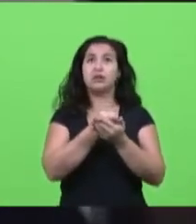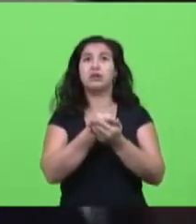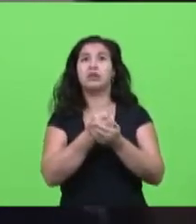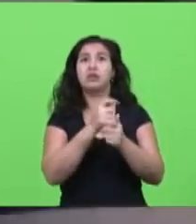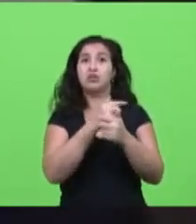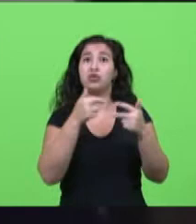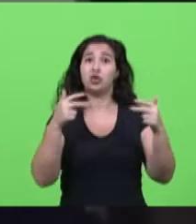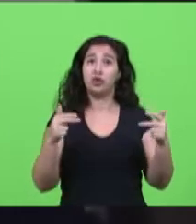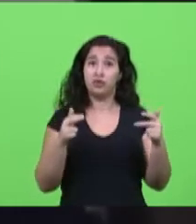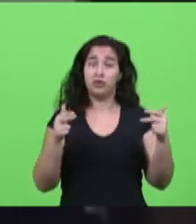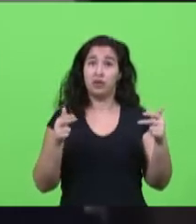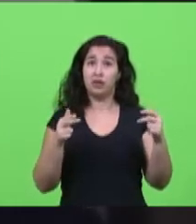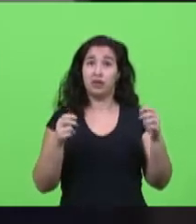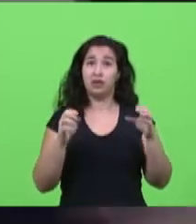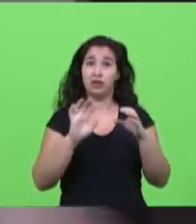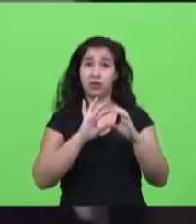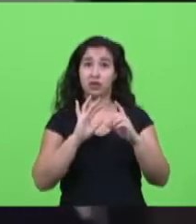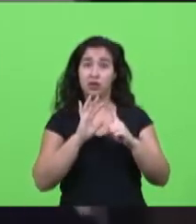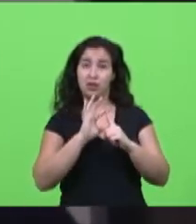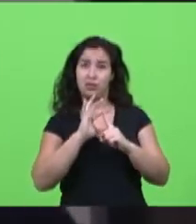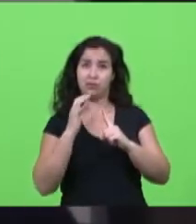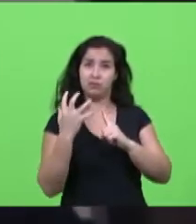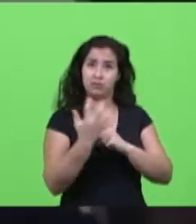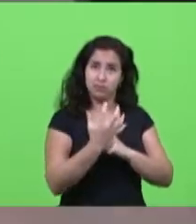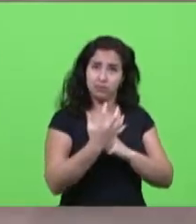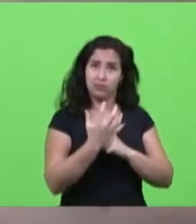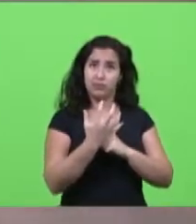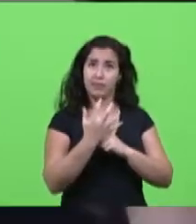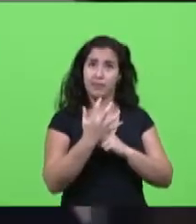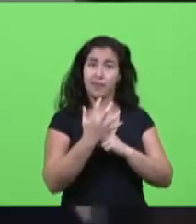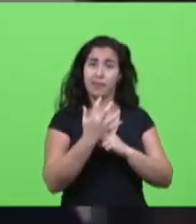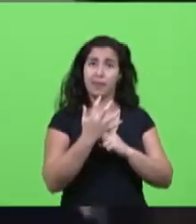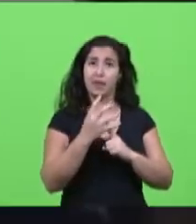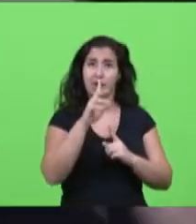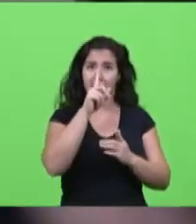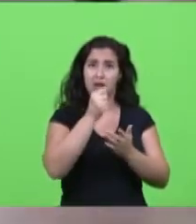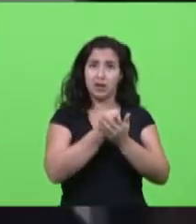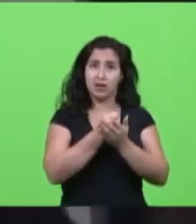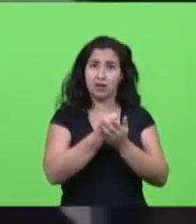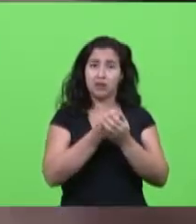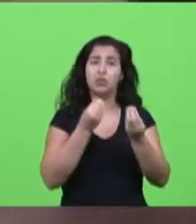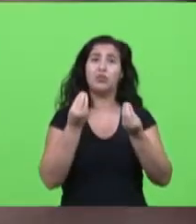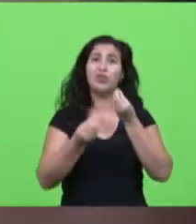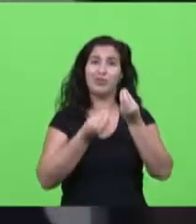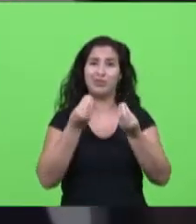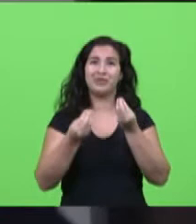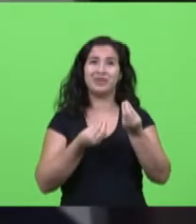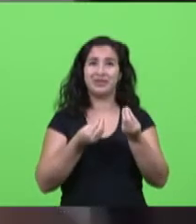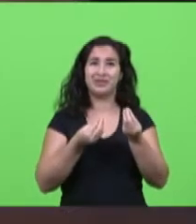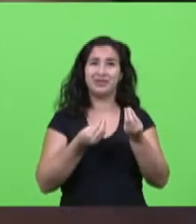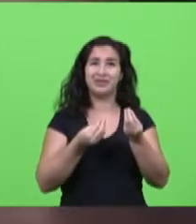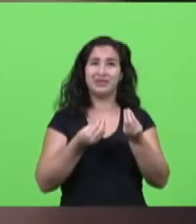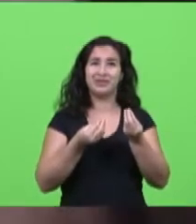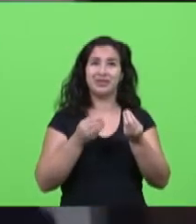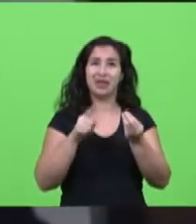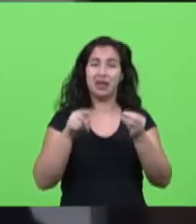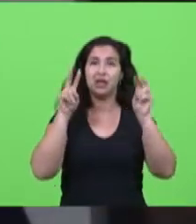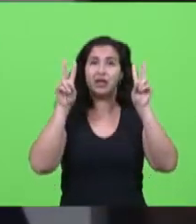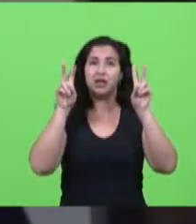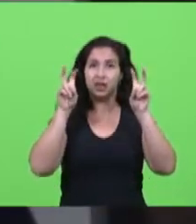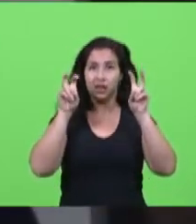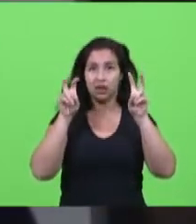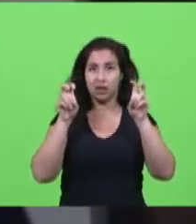da interação social são tomadas com base em critérios científicos, em critérios